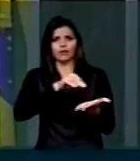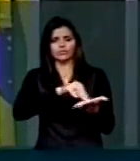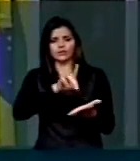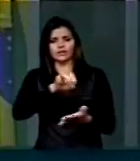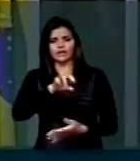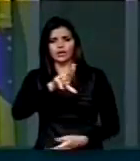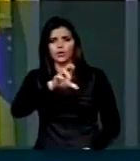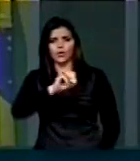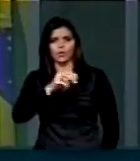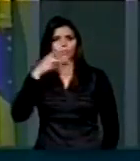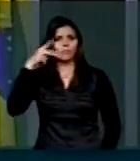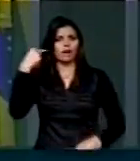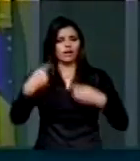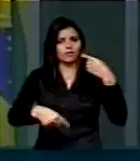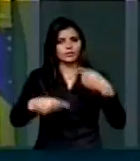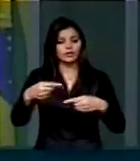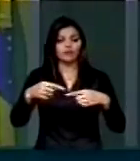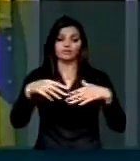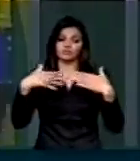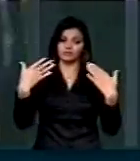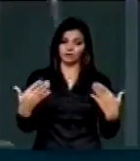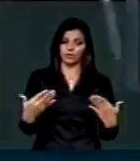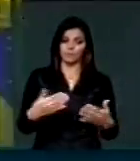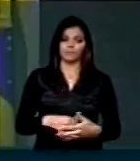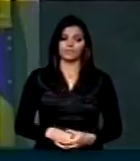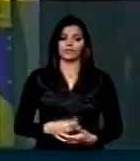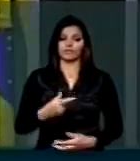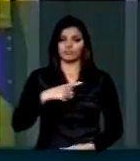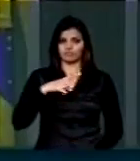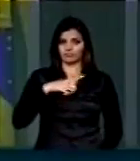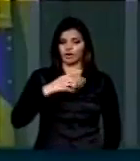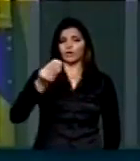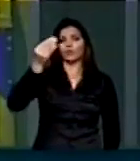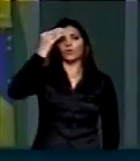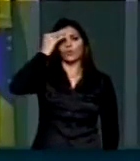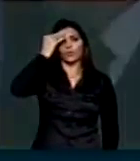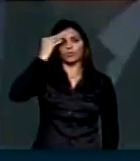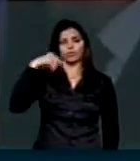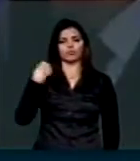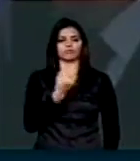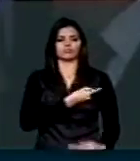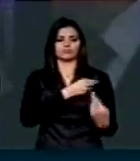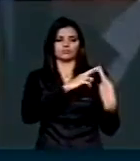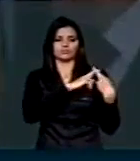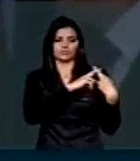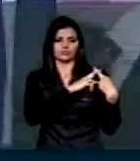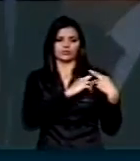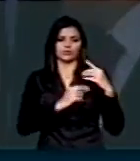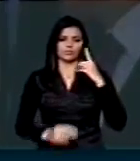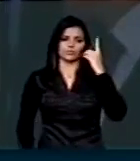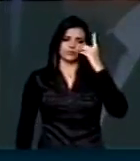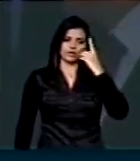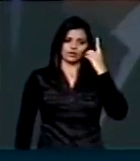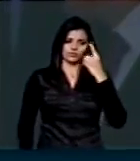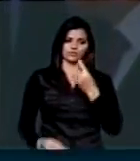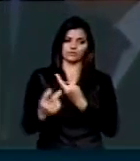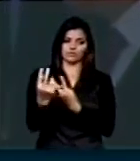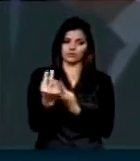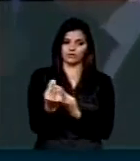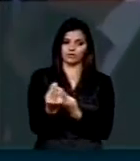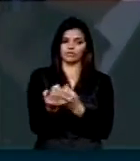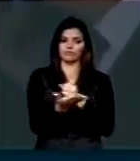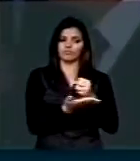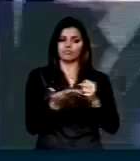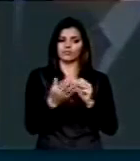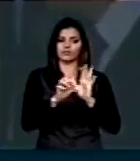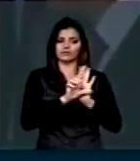que reconhecer com uma parcela de culpa recaindo sobre os nossos ombros. Assim, com base nos